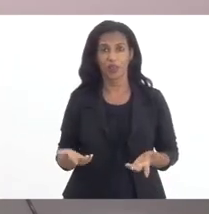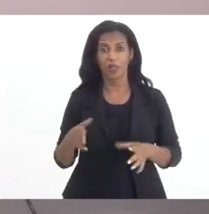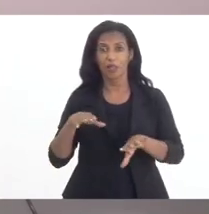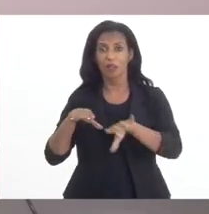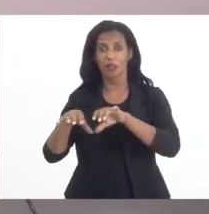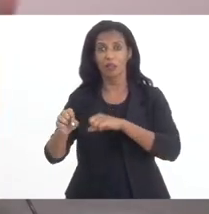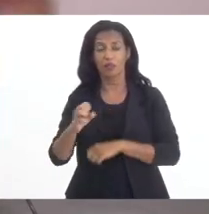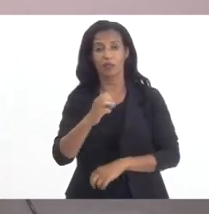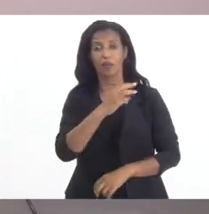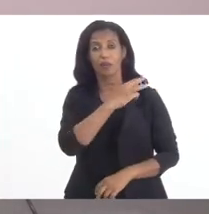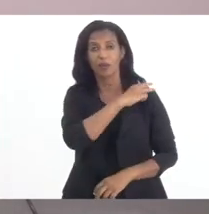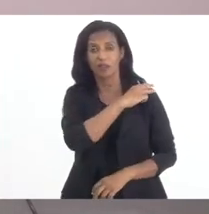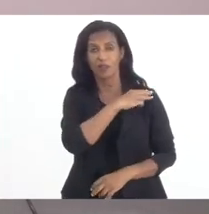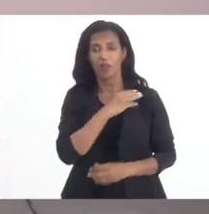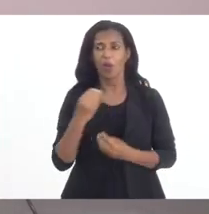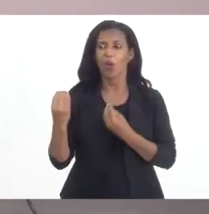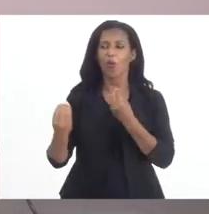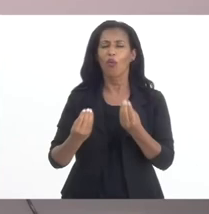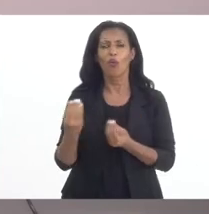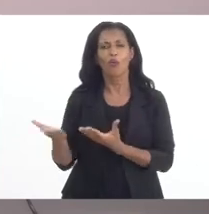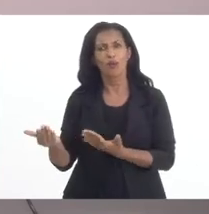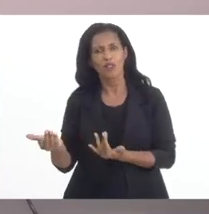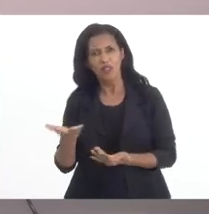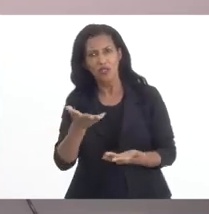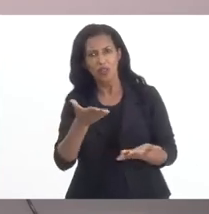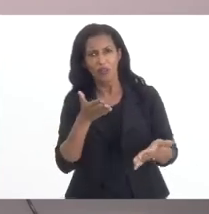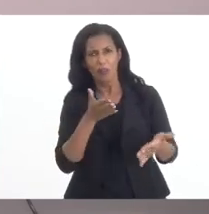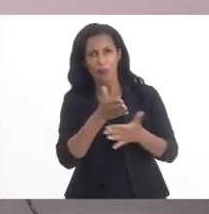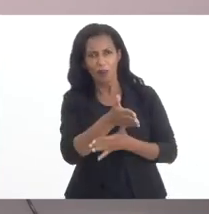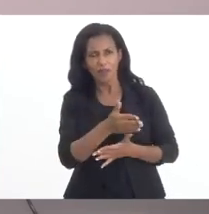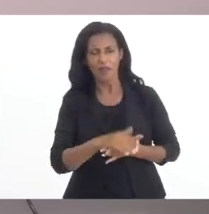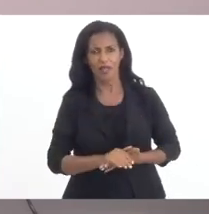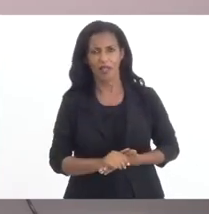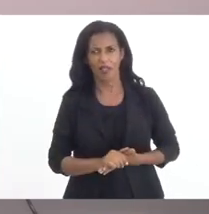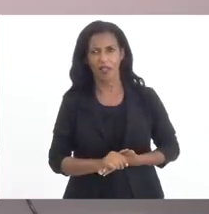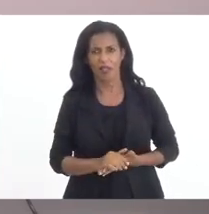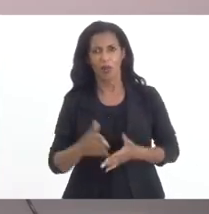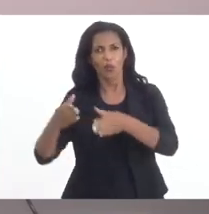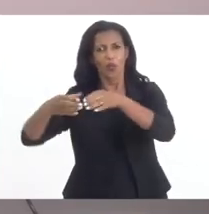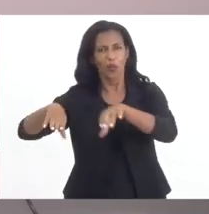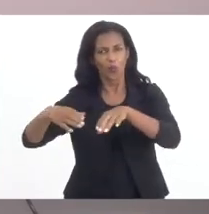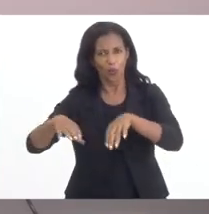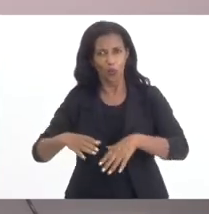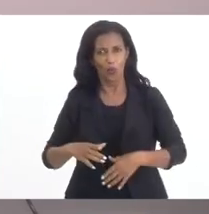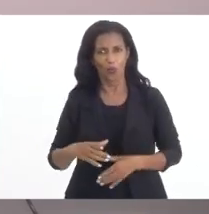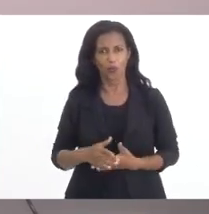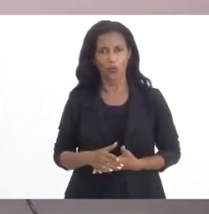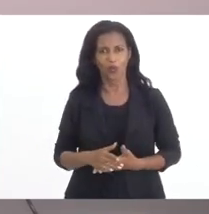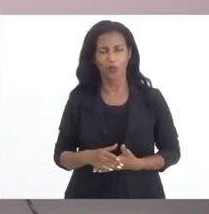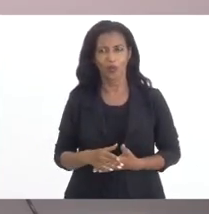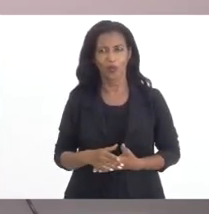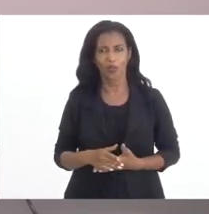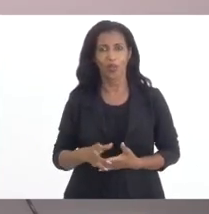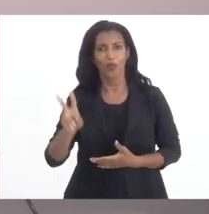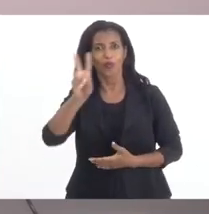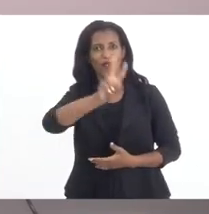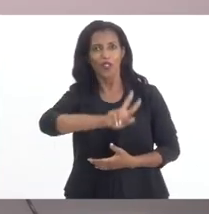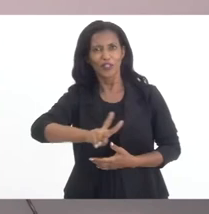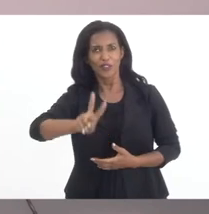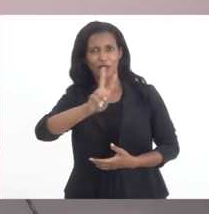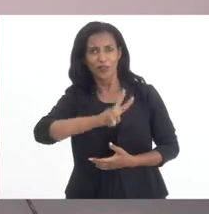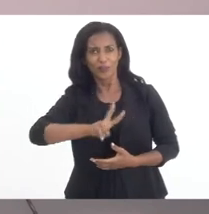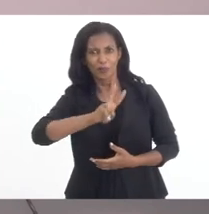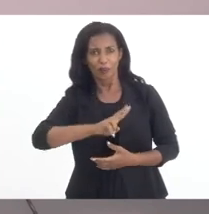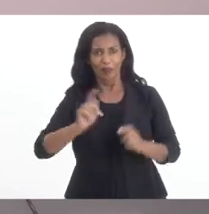grau. Será que esses jovens vão ter oportunidade de passar num concurso, de passar no vestibular